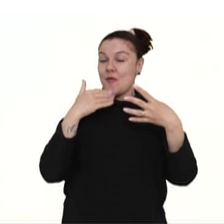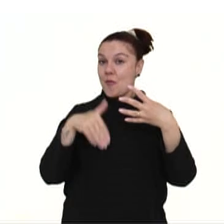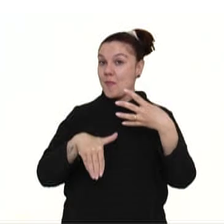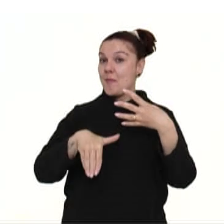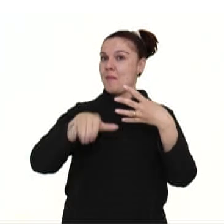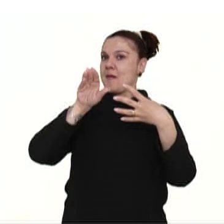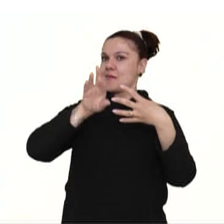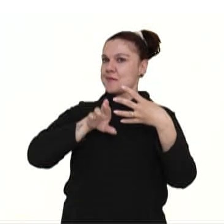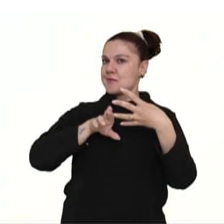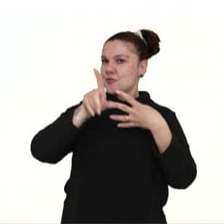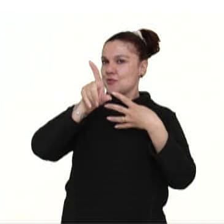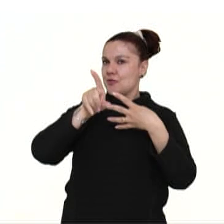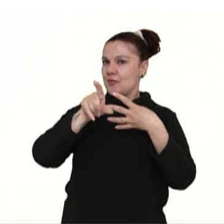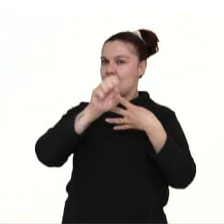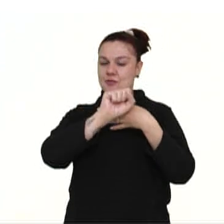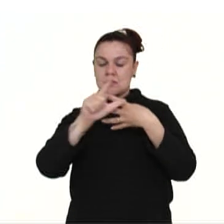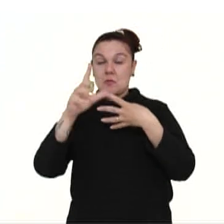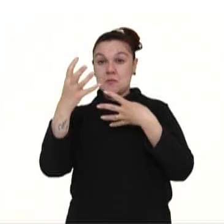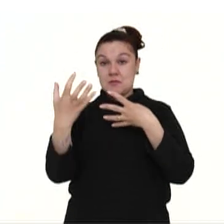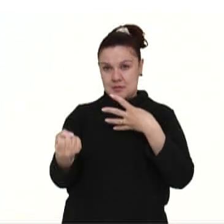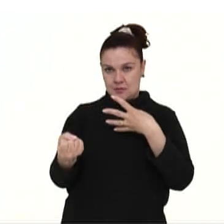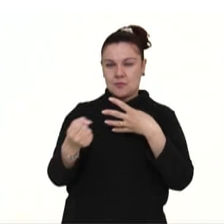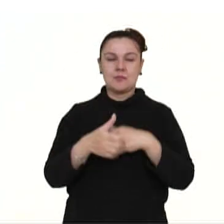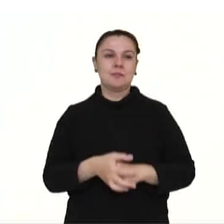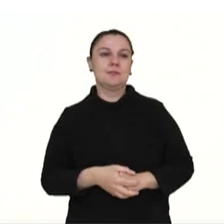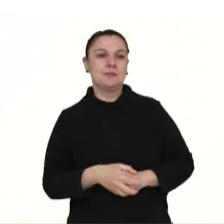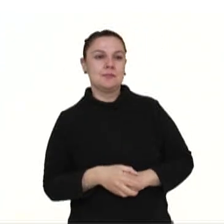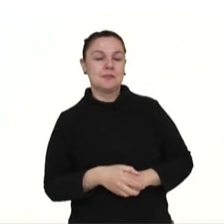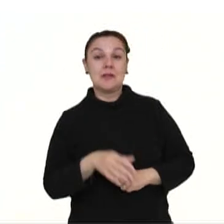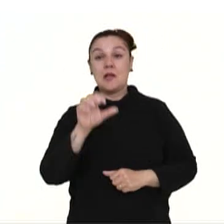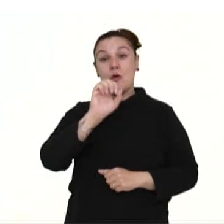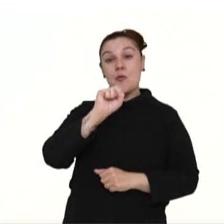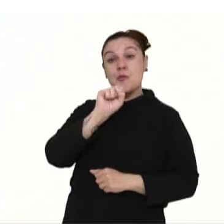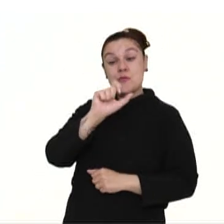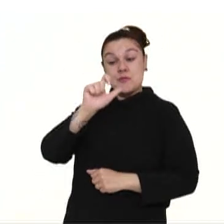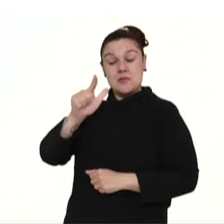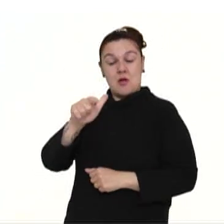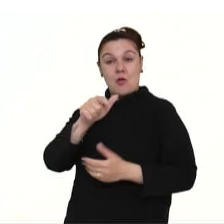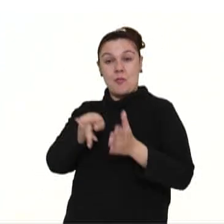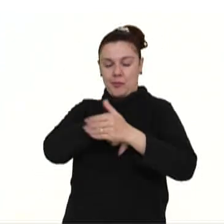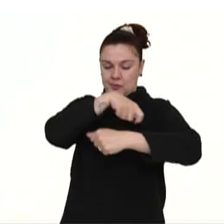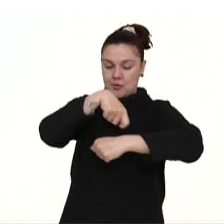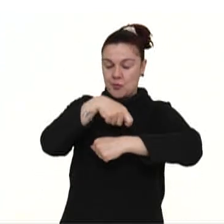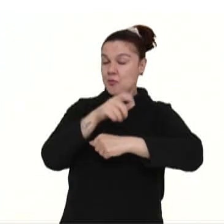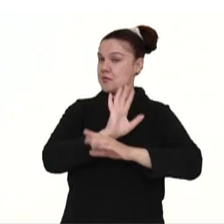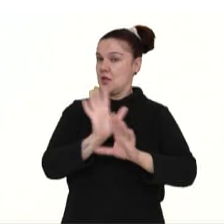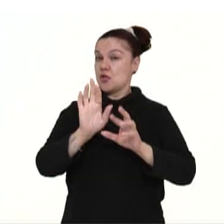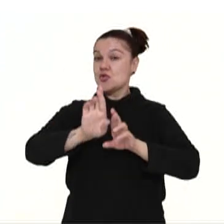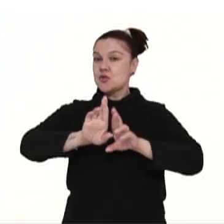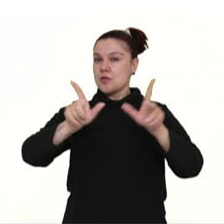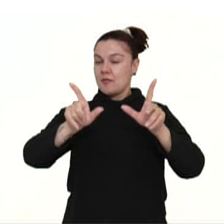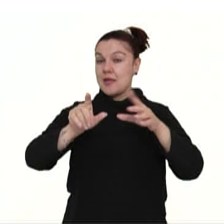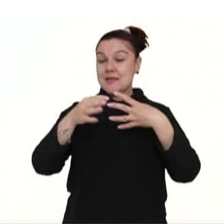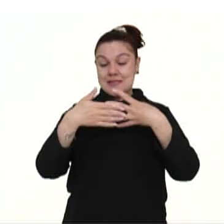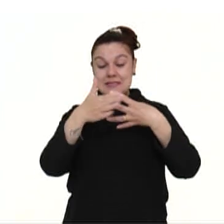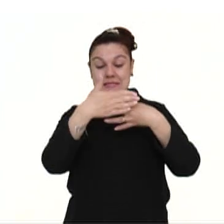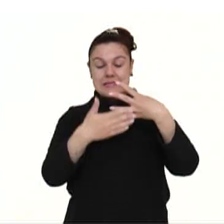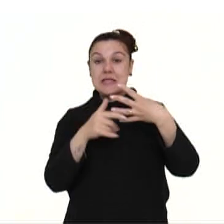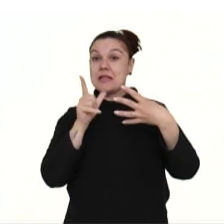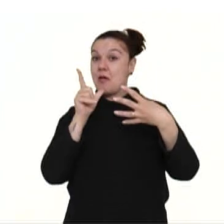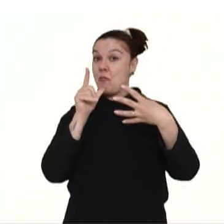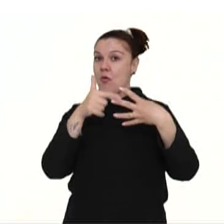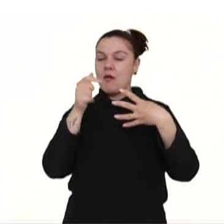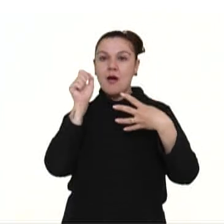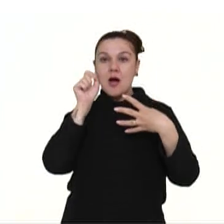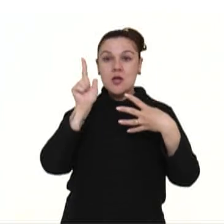coloração diferente do sal desidratado. Diferente do sal de cozinha, esse sal de cobalto, quando ele está úmido, ele fica azul. Quando ele está